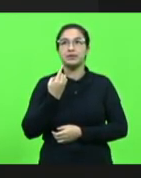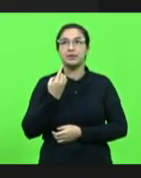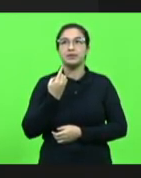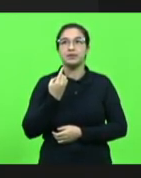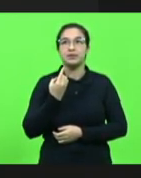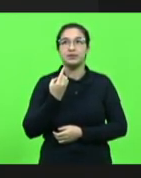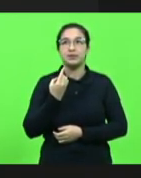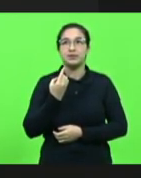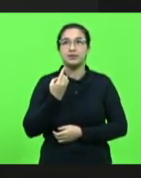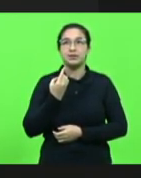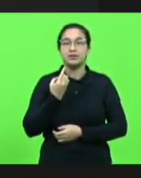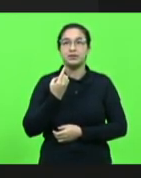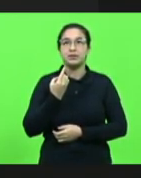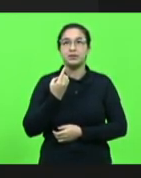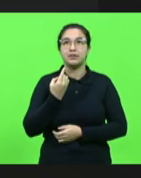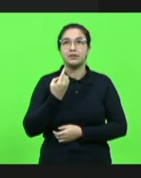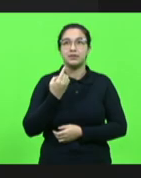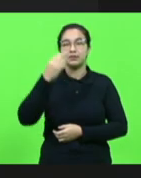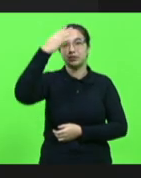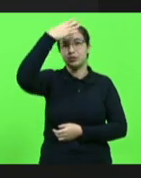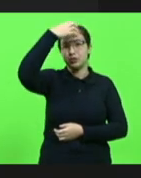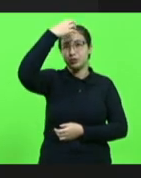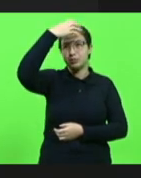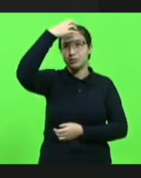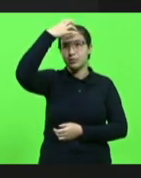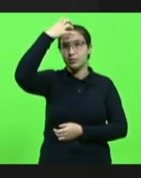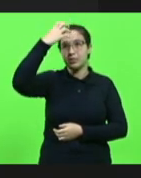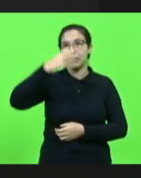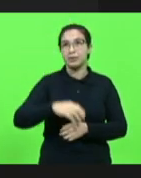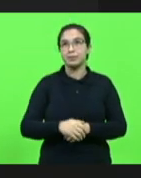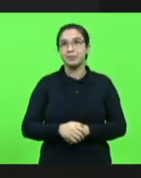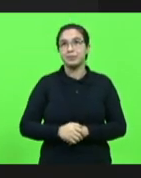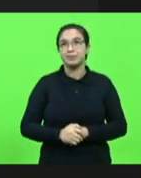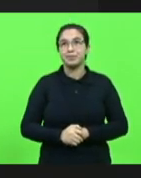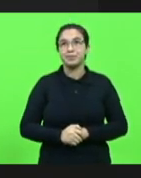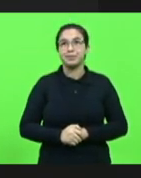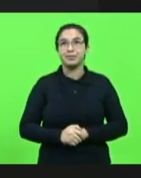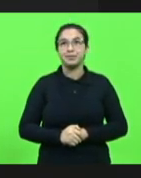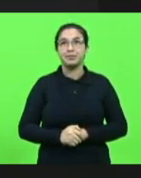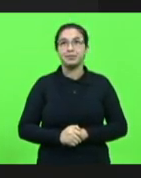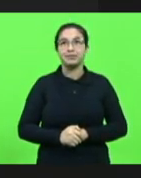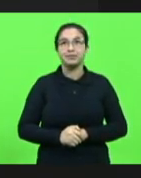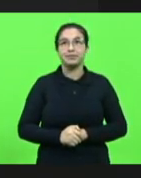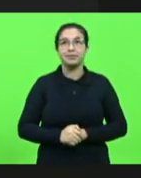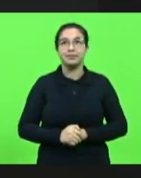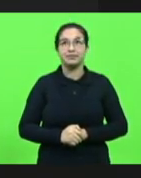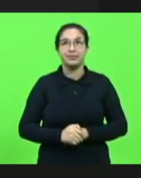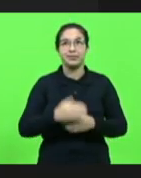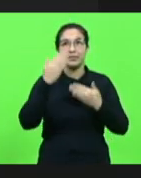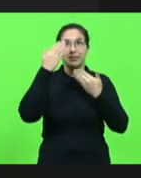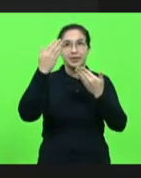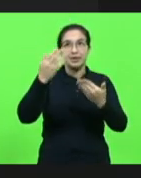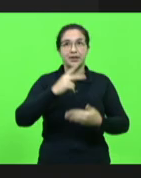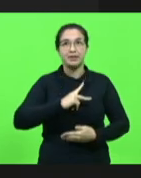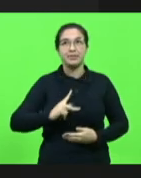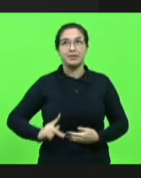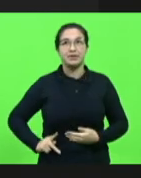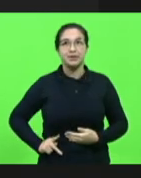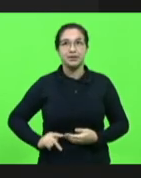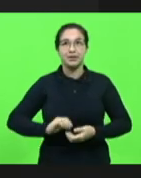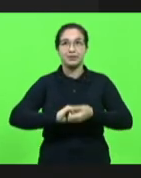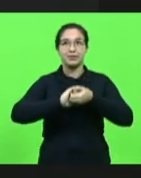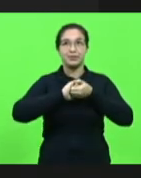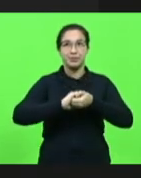Pela Ismael ordem, senhor Presidente. Ismael dos Santos, 2 minutos, Ismael. Obrigado, senhor Presidente. Cumprimentar o caro